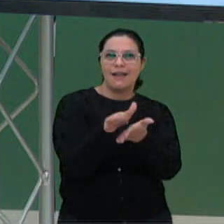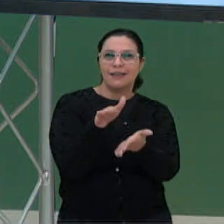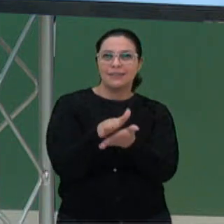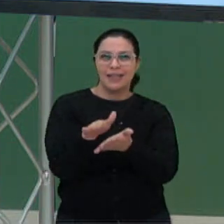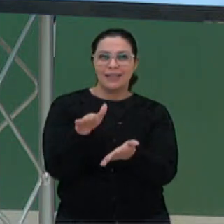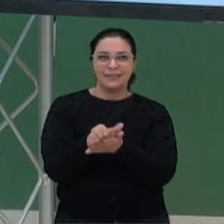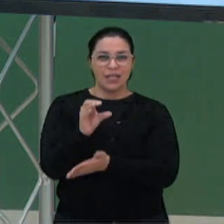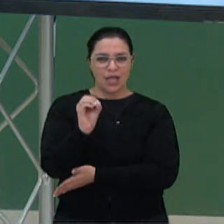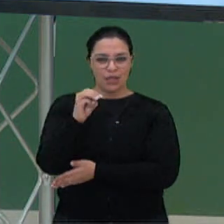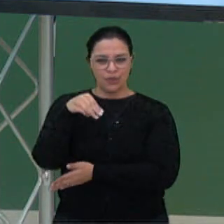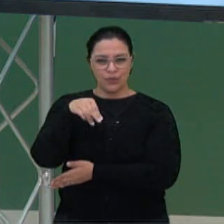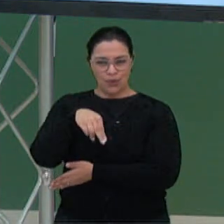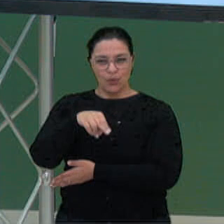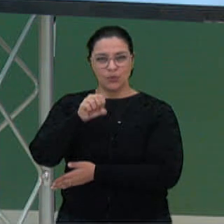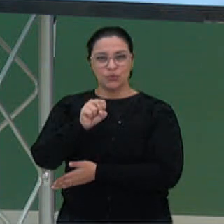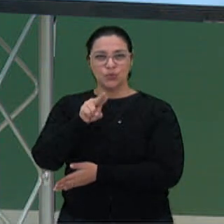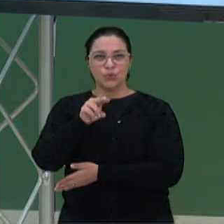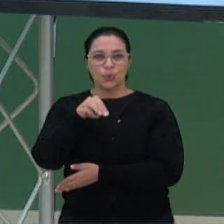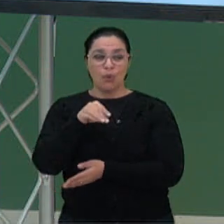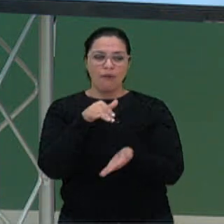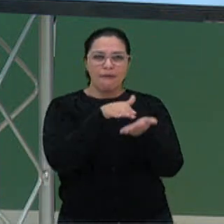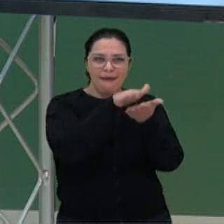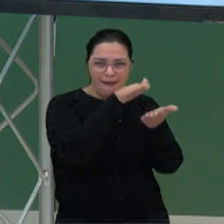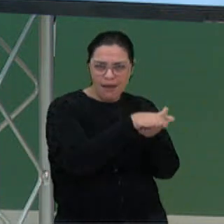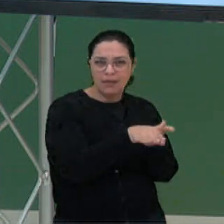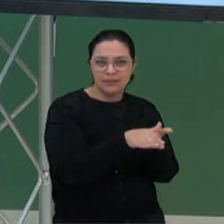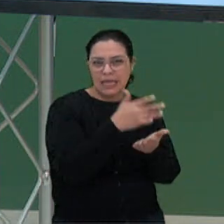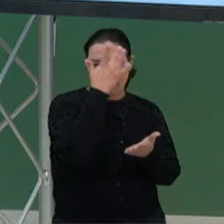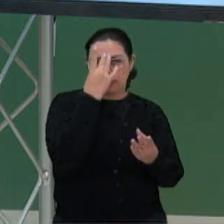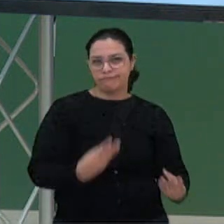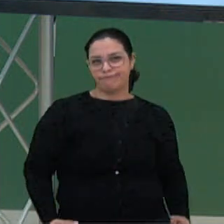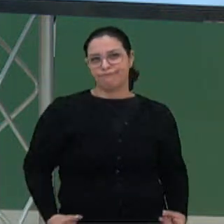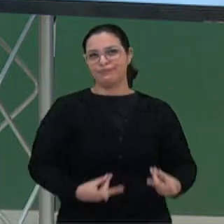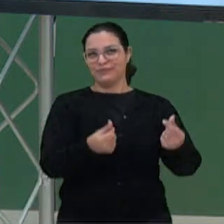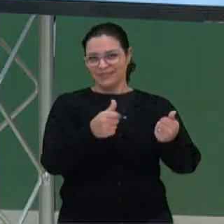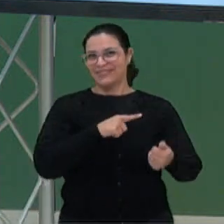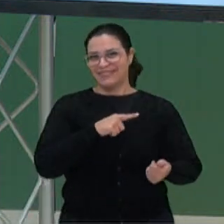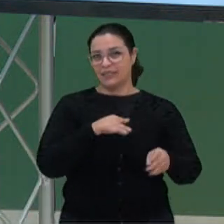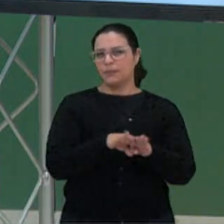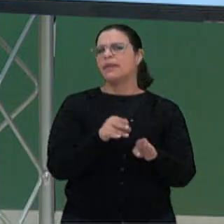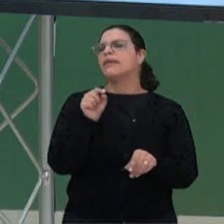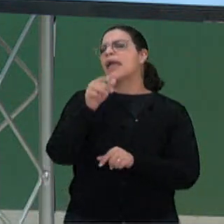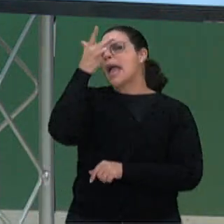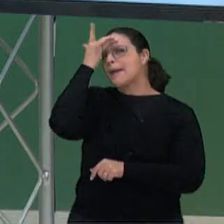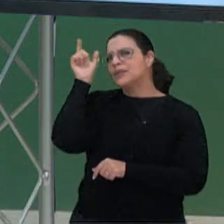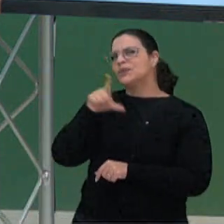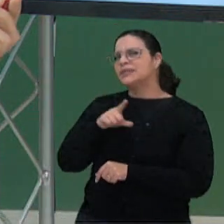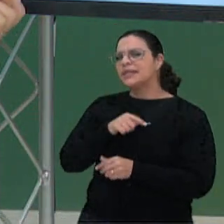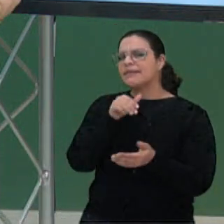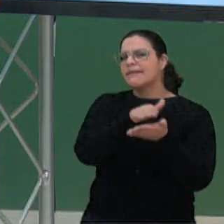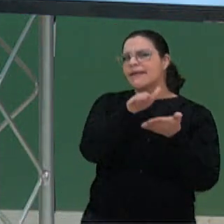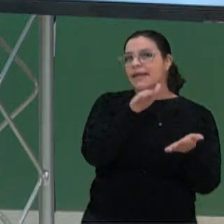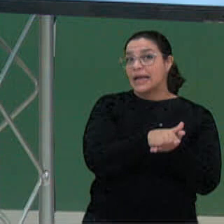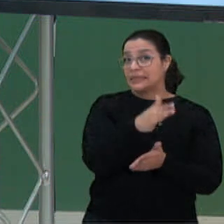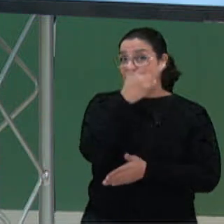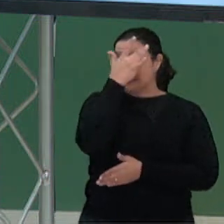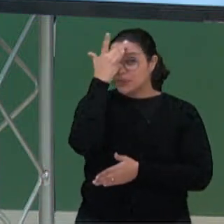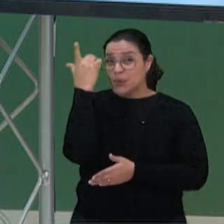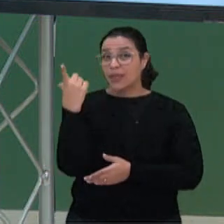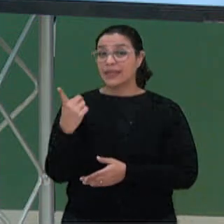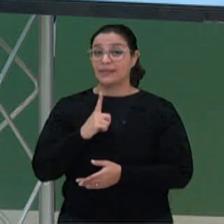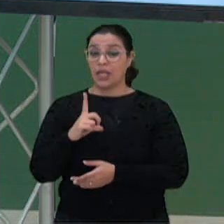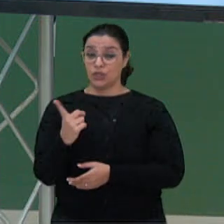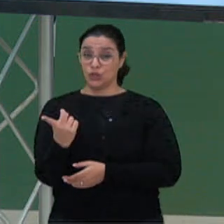de consumo, a principal característica é consumir. Quem consome? Quem tem uma renda per capita